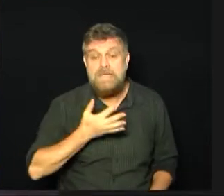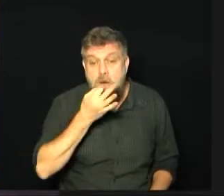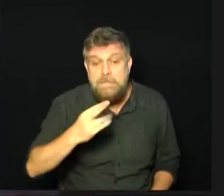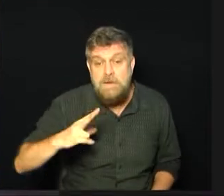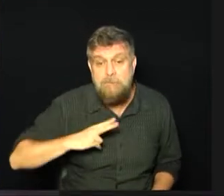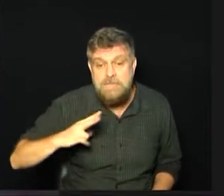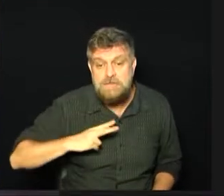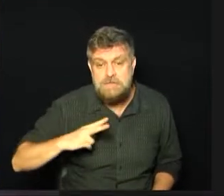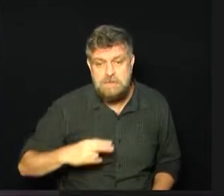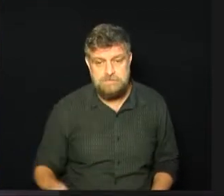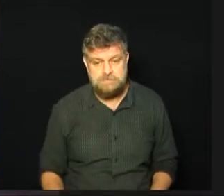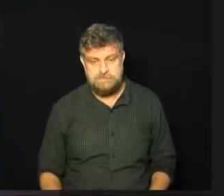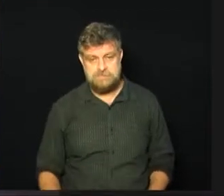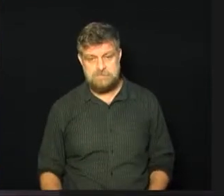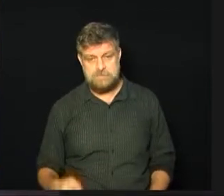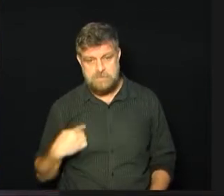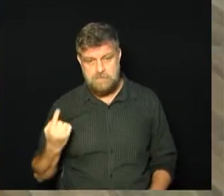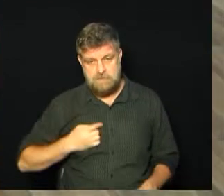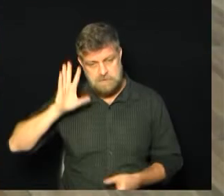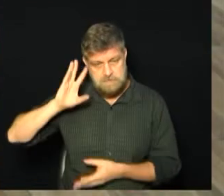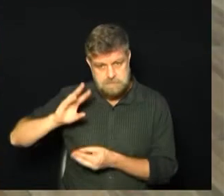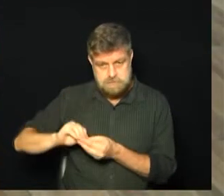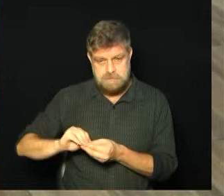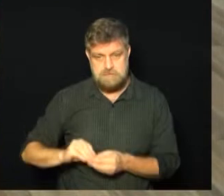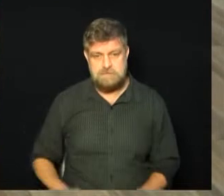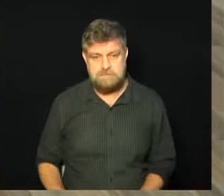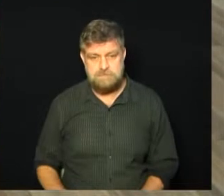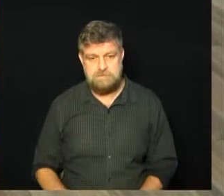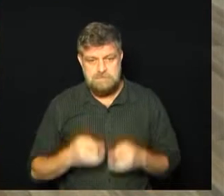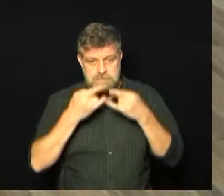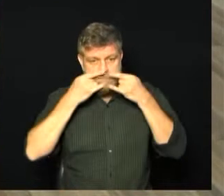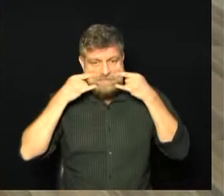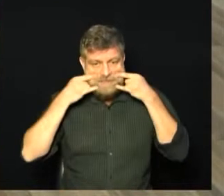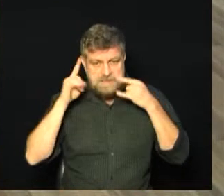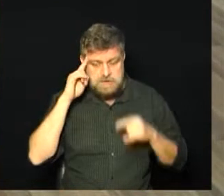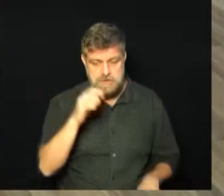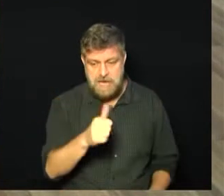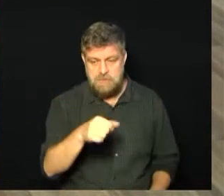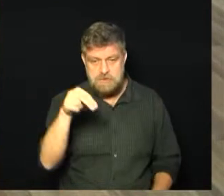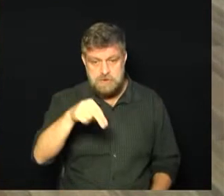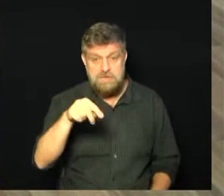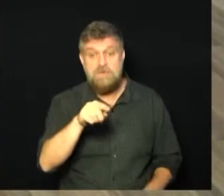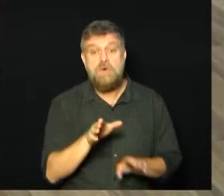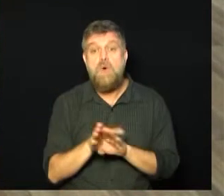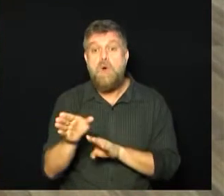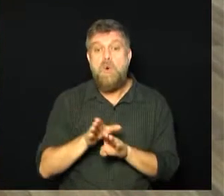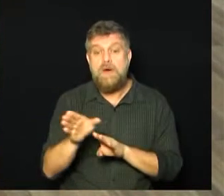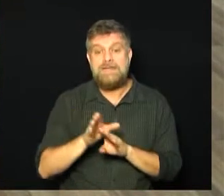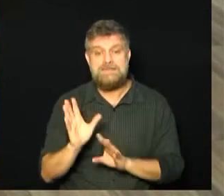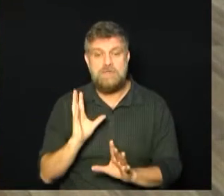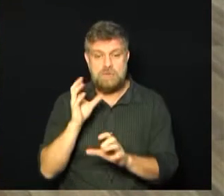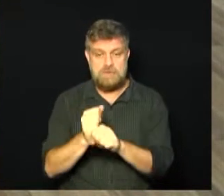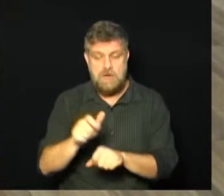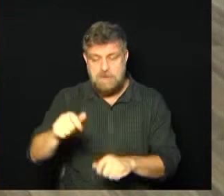aspecto. E André, então, para a gente encerrar a sua participação aqui, liberação de máscara a partir do dia 11, qual a sua orientação geral para